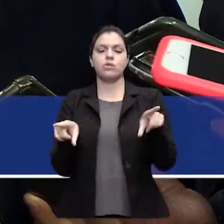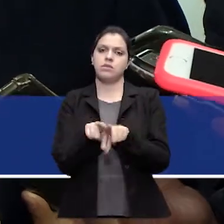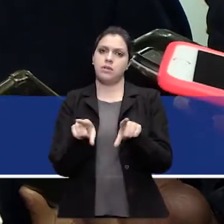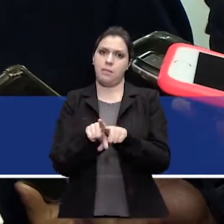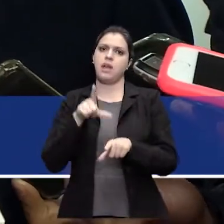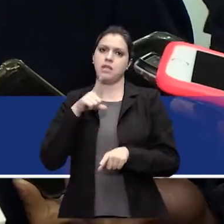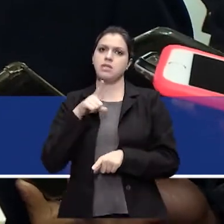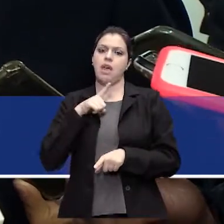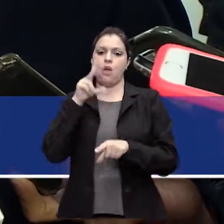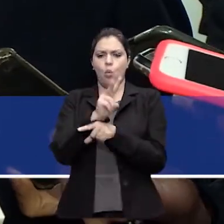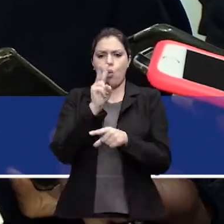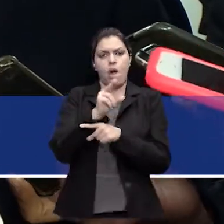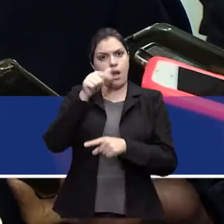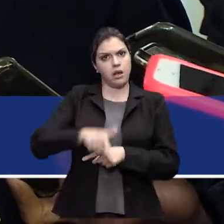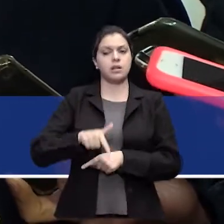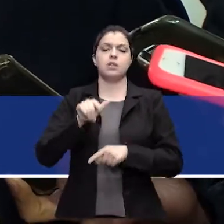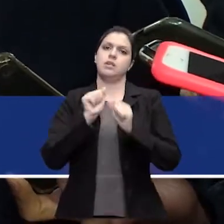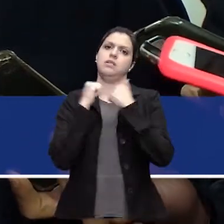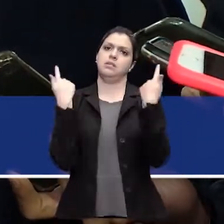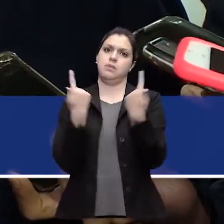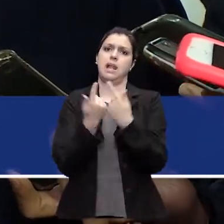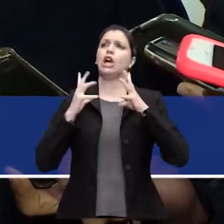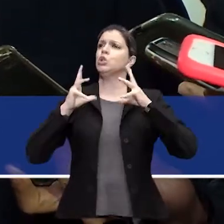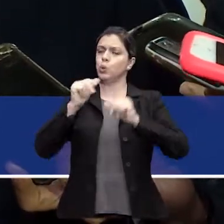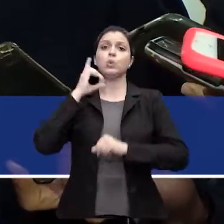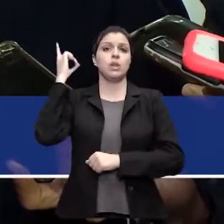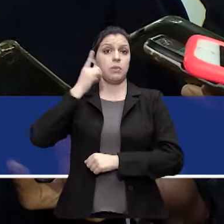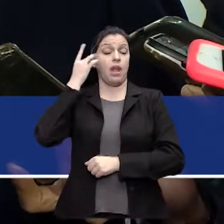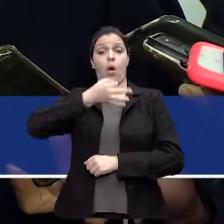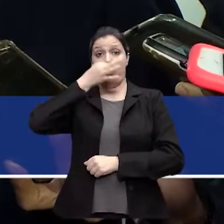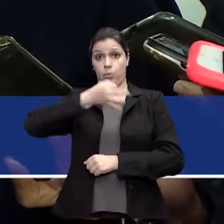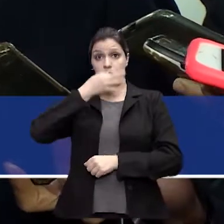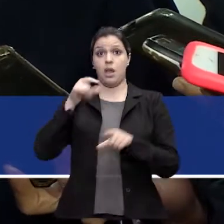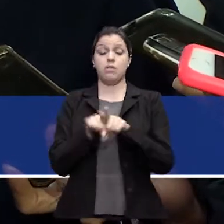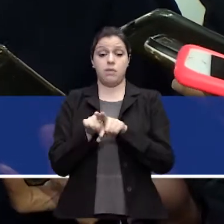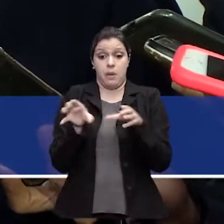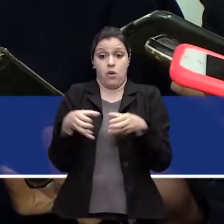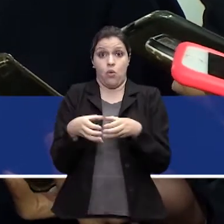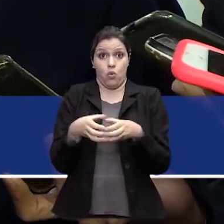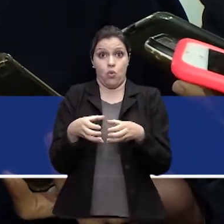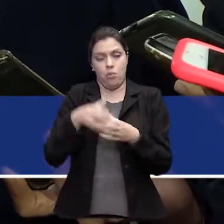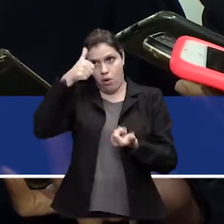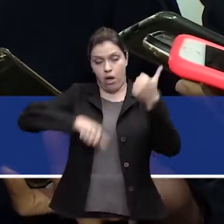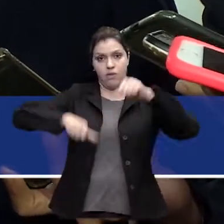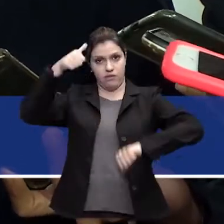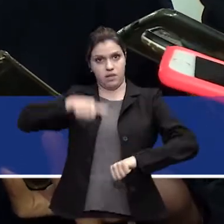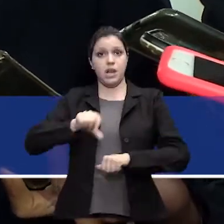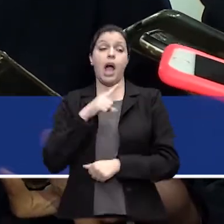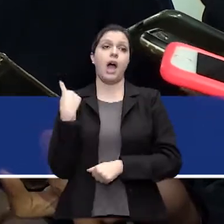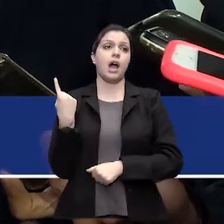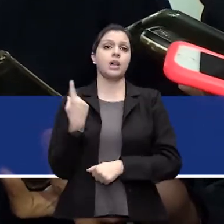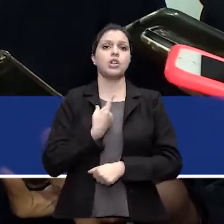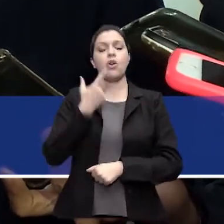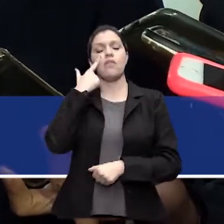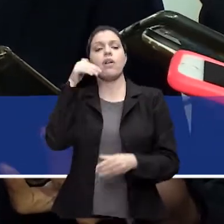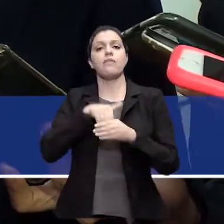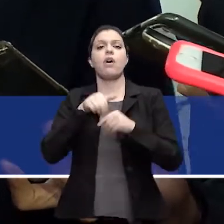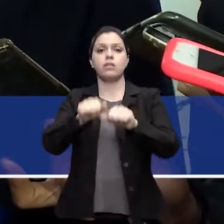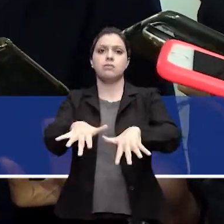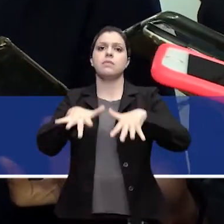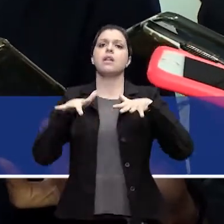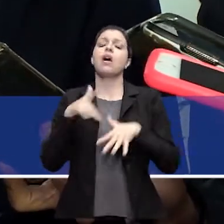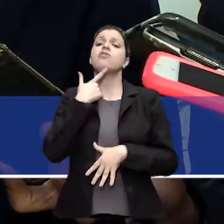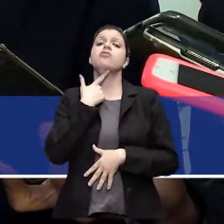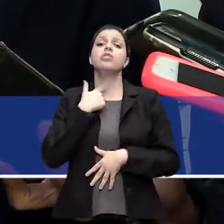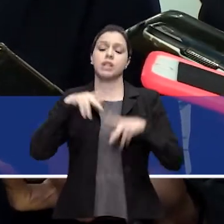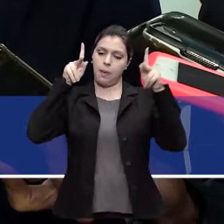no Tribunal de Justiça também merece esse cuidado aqui na Assembleia Legislativa. Todos os senhores deputados vão opinar, as comissões vão funcionar